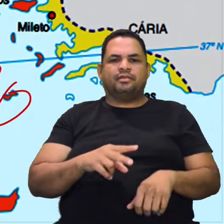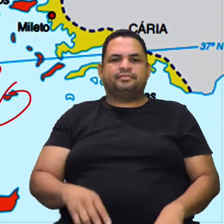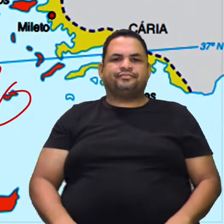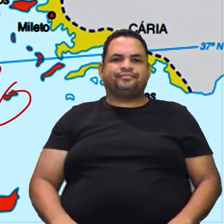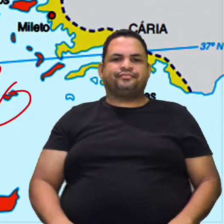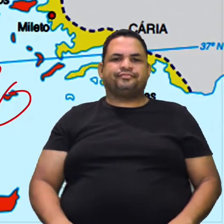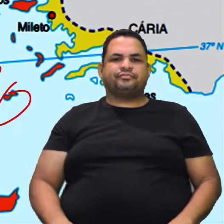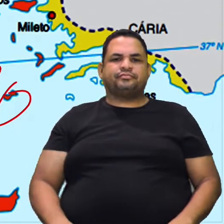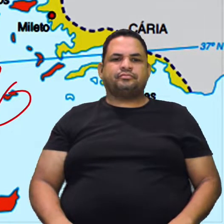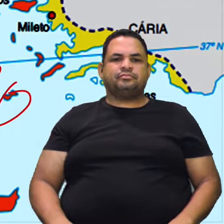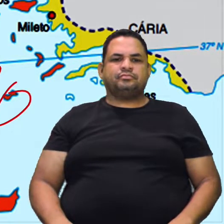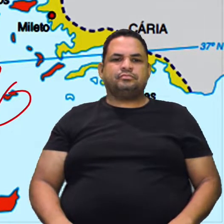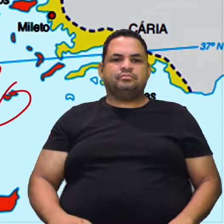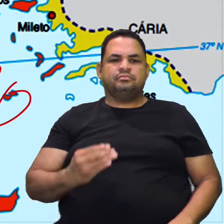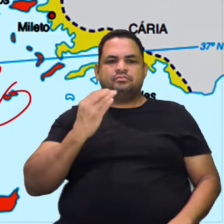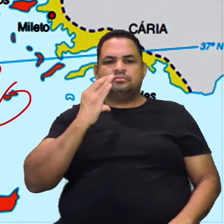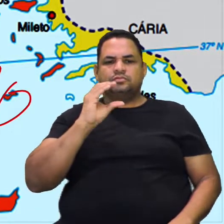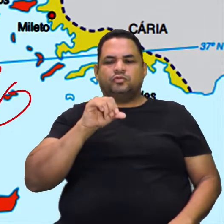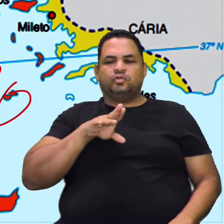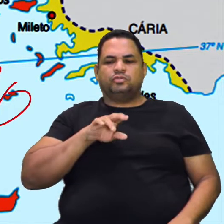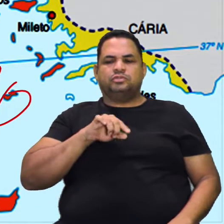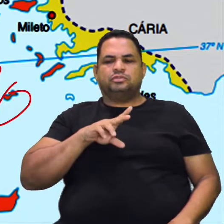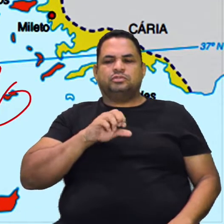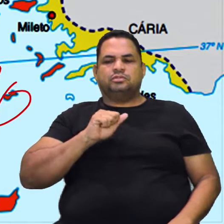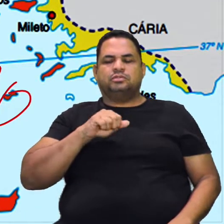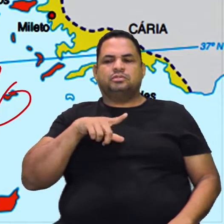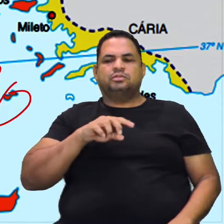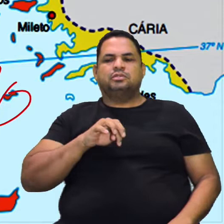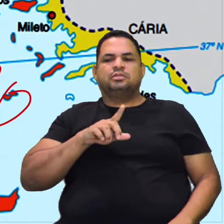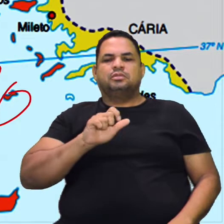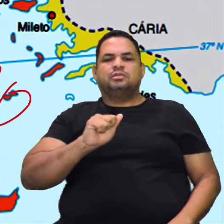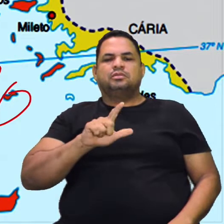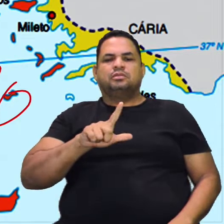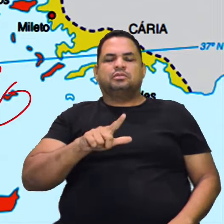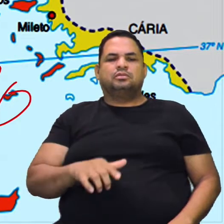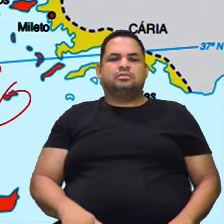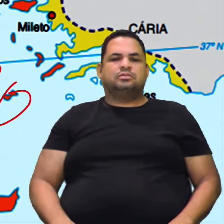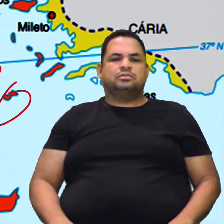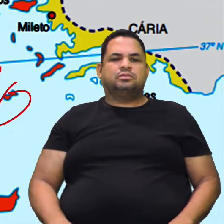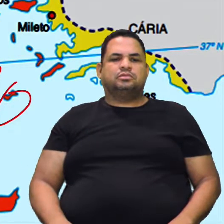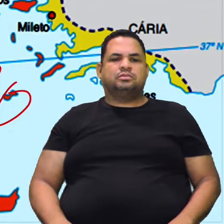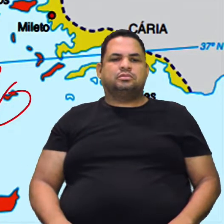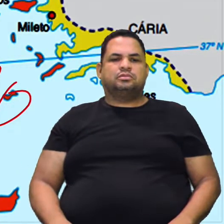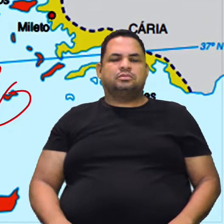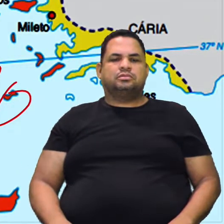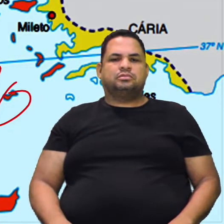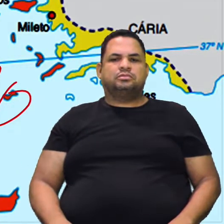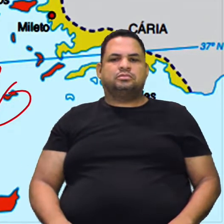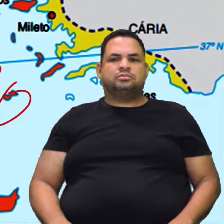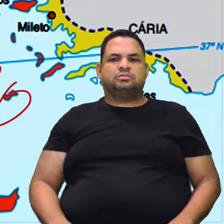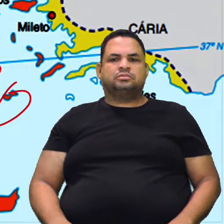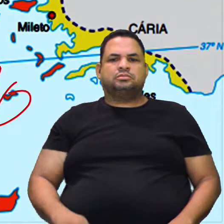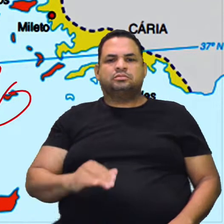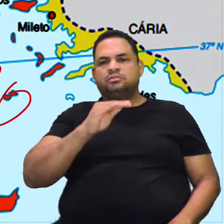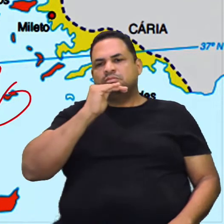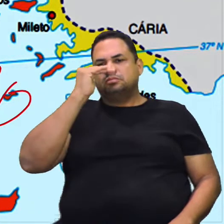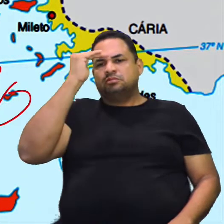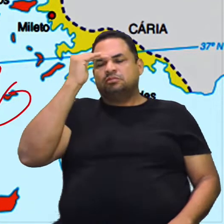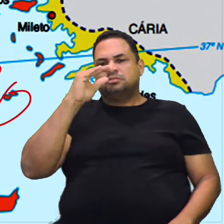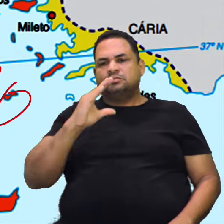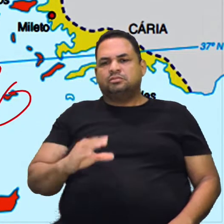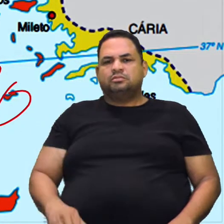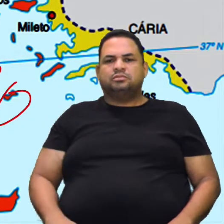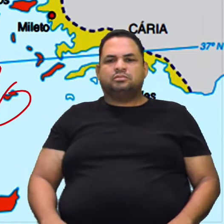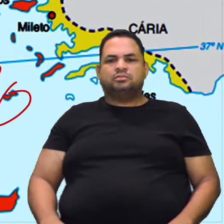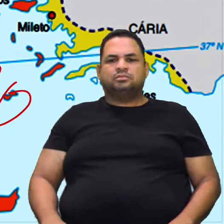Grécia continental. E se não bastasse, nós temos lá no Oriente também, passando pelo Mar